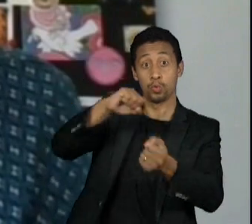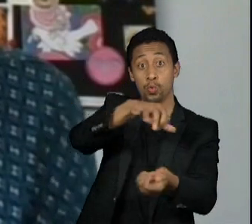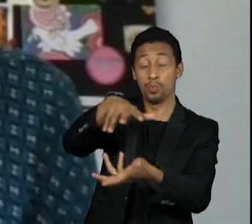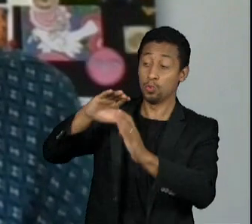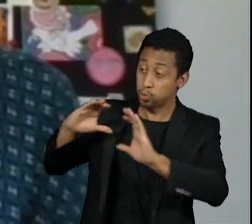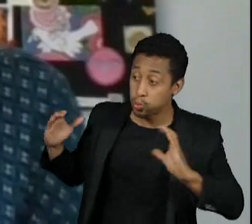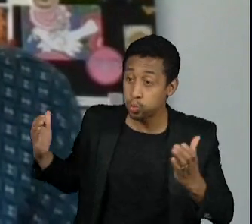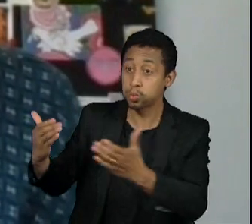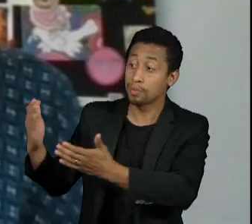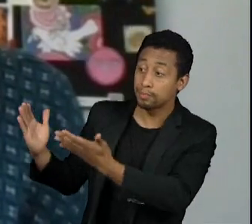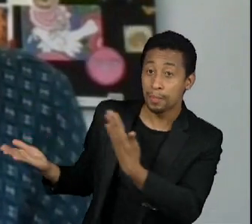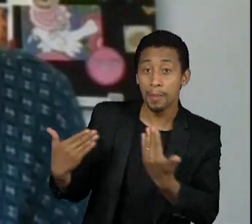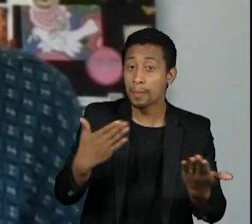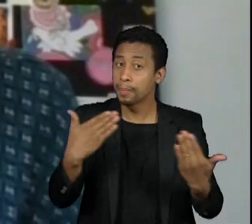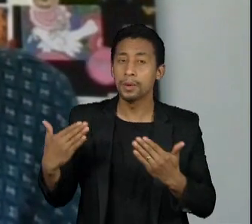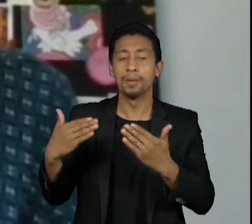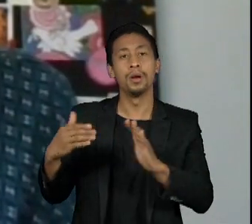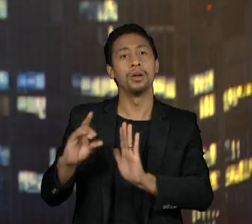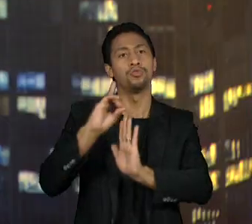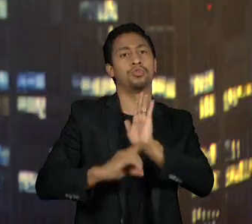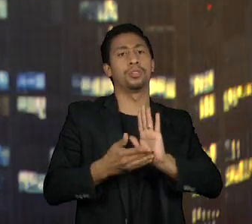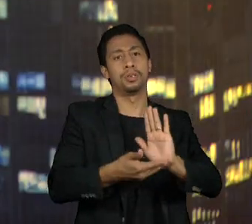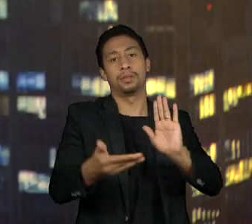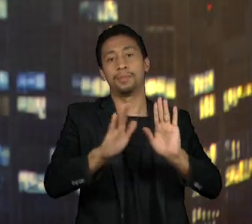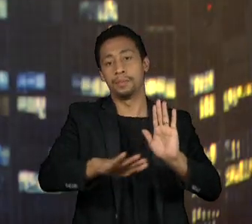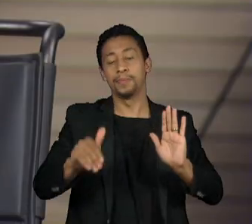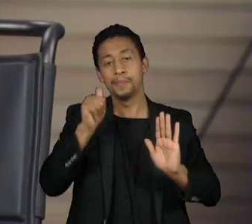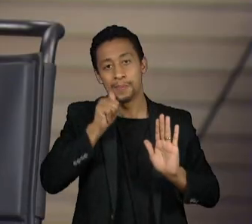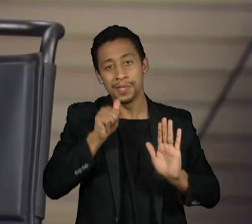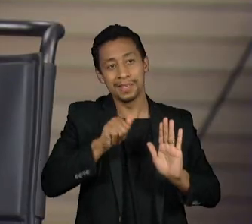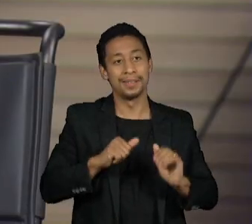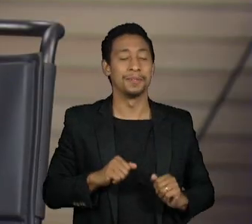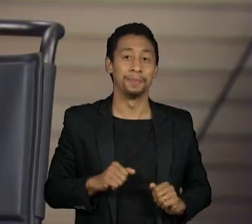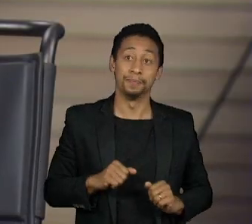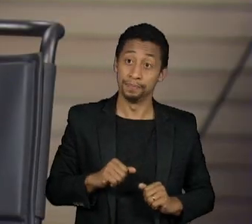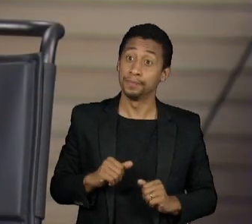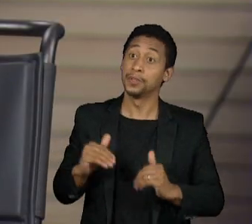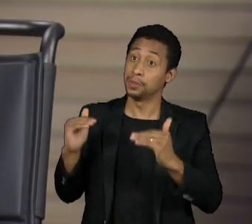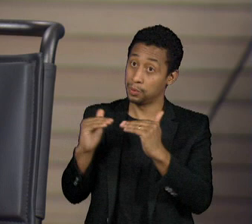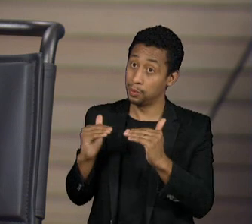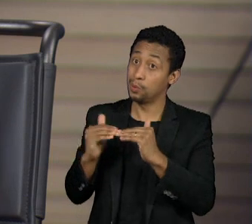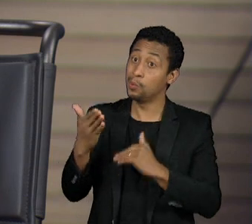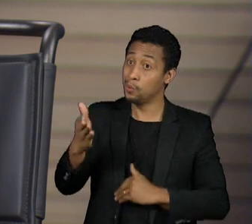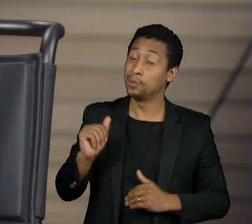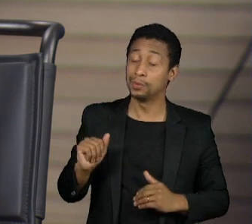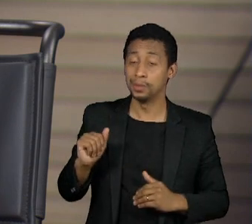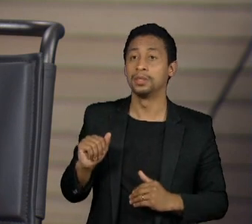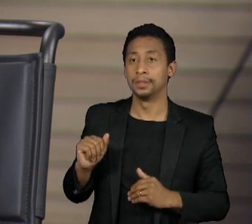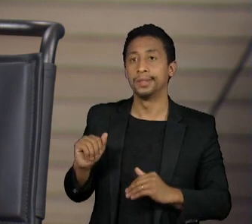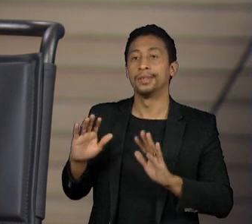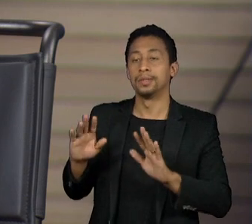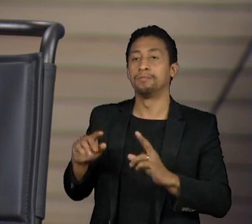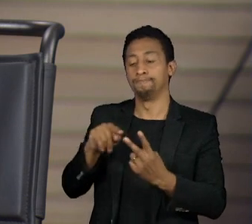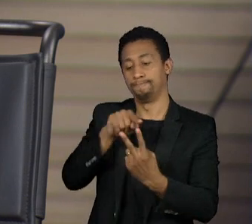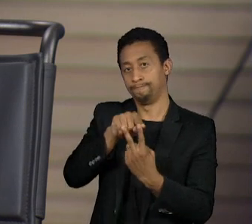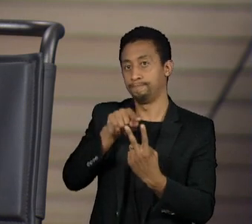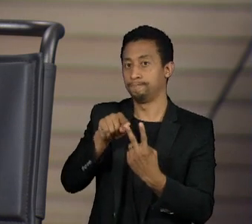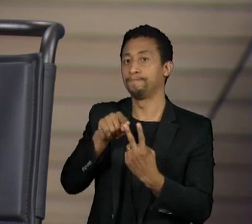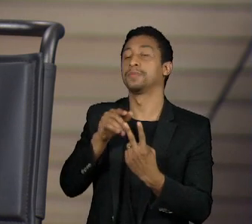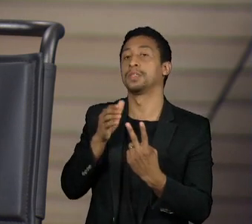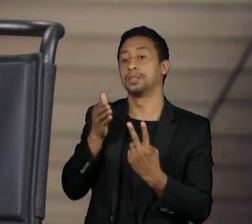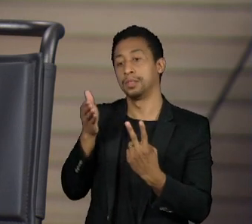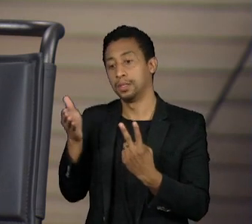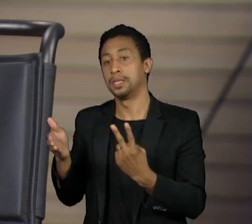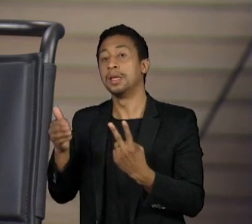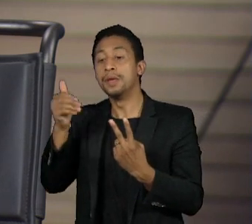para que as meninas tenham acesso aos direitos. Exatamente, eu acho que quando a gente pensa nessa dupla condição, né,